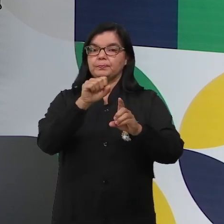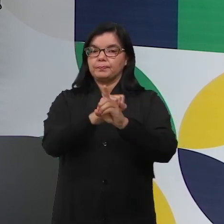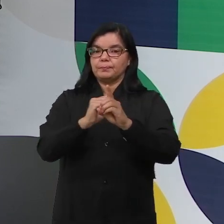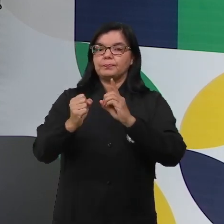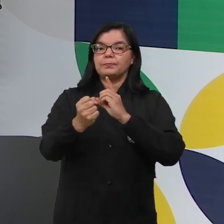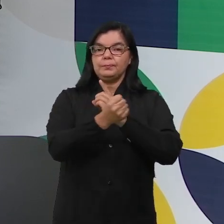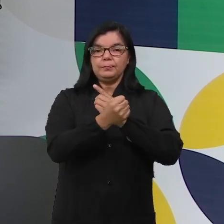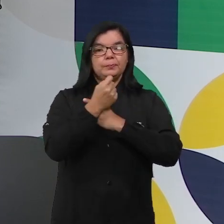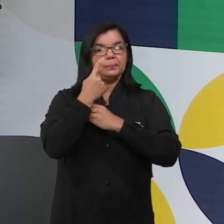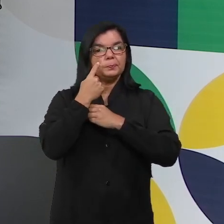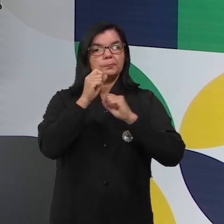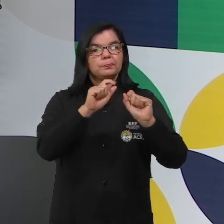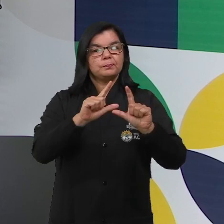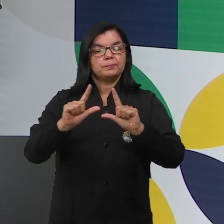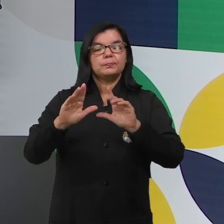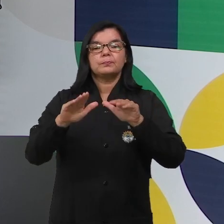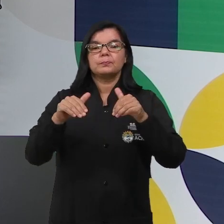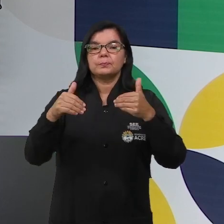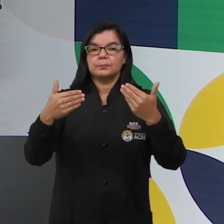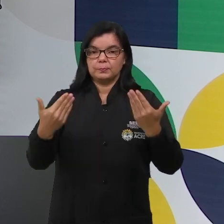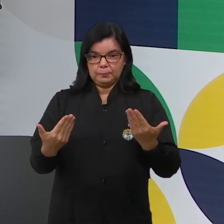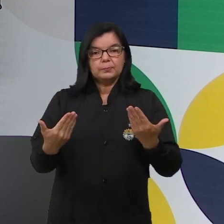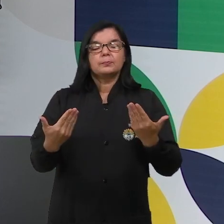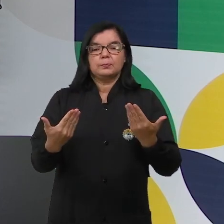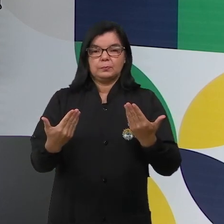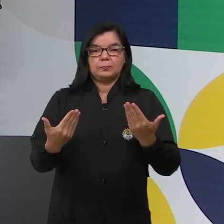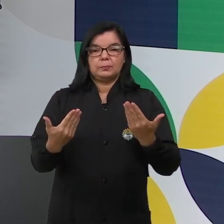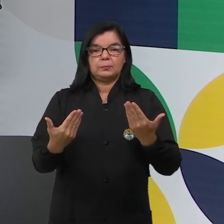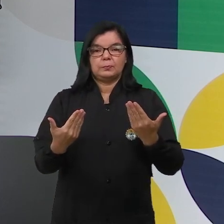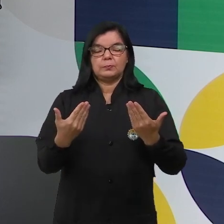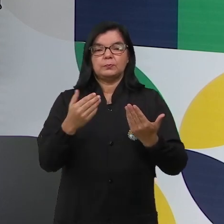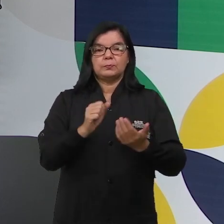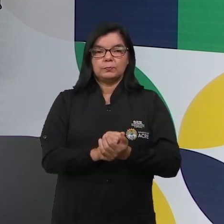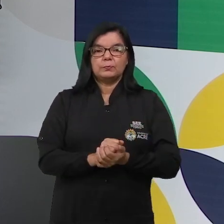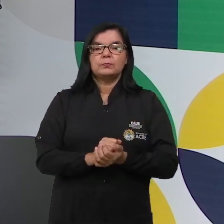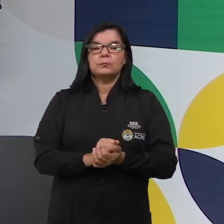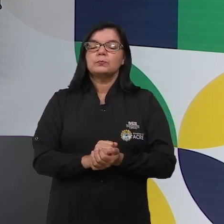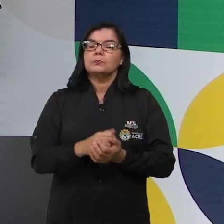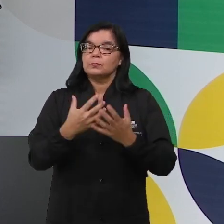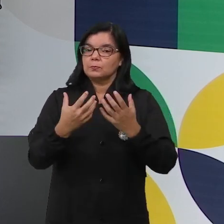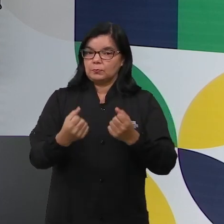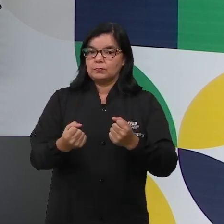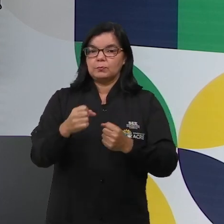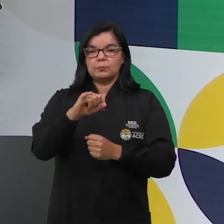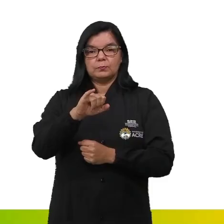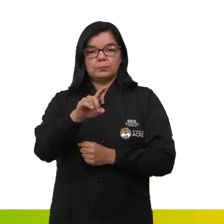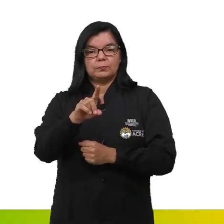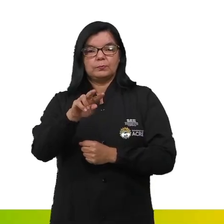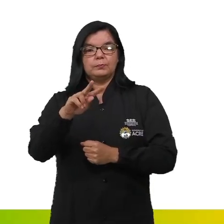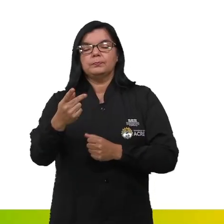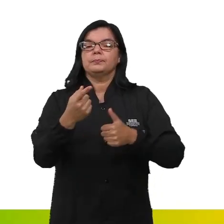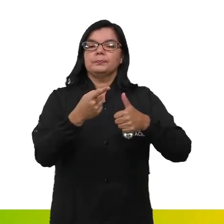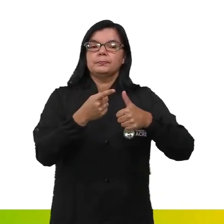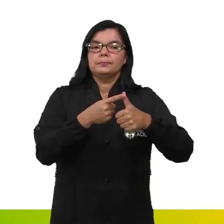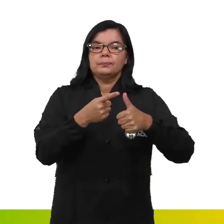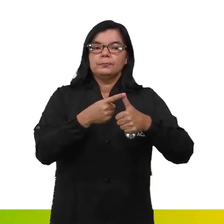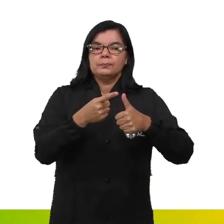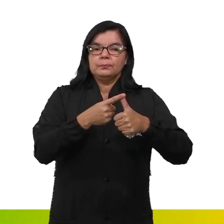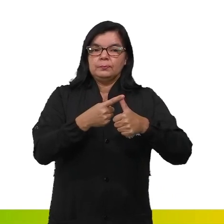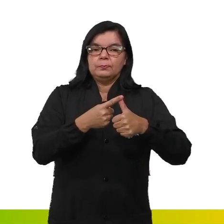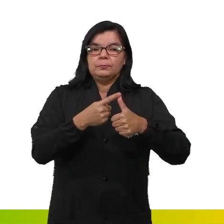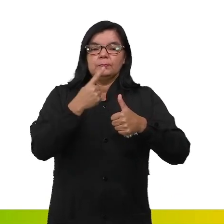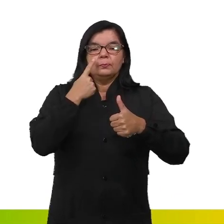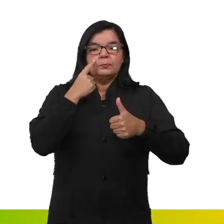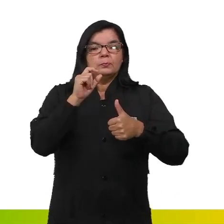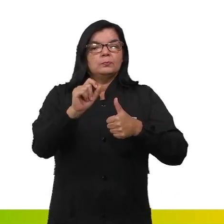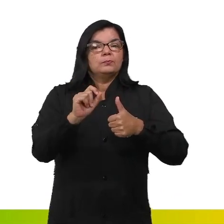sociedade. Vamos ver então quais são os fatores que levam em consideração aí, que são considerados pelo IDH. Primeiro, ele vai